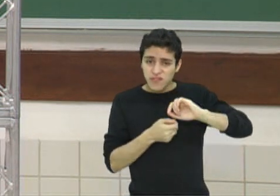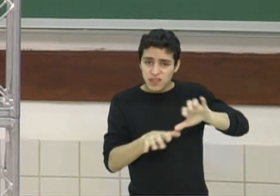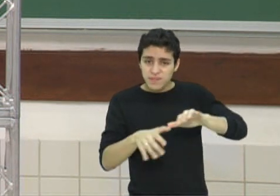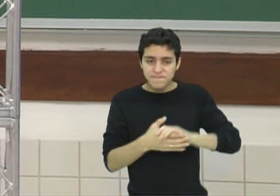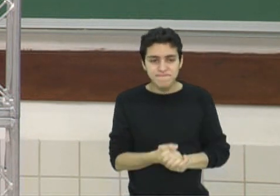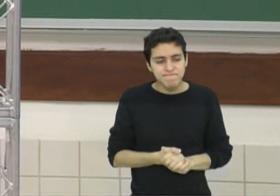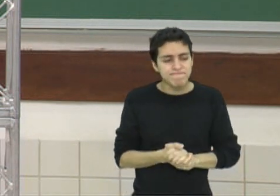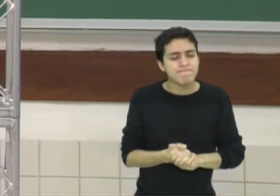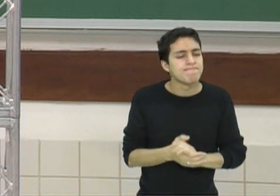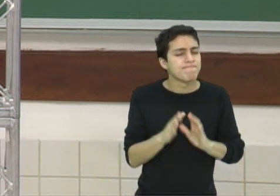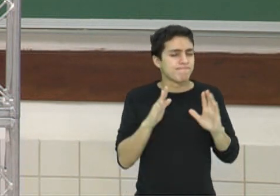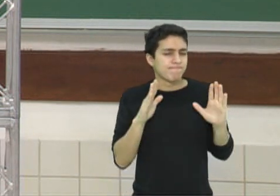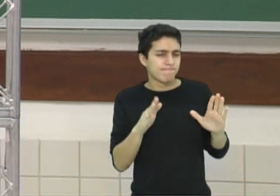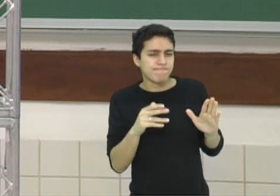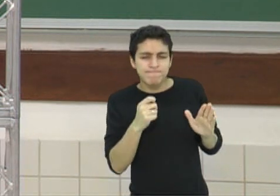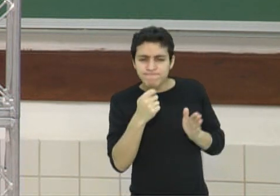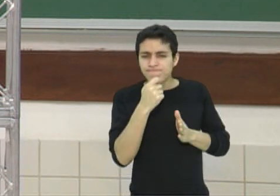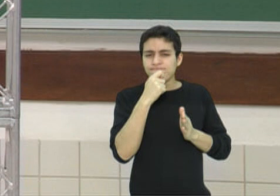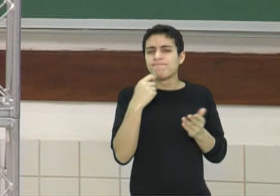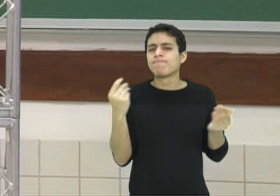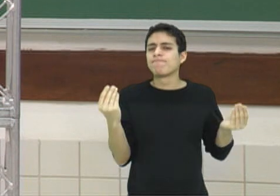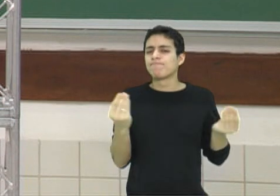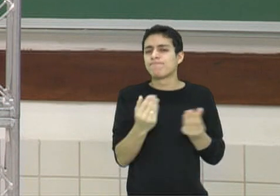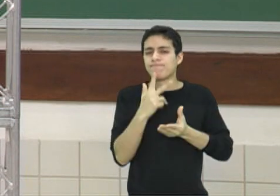assim, ainda existia uma certa